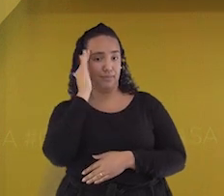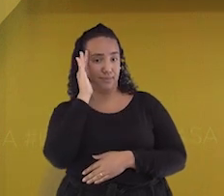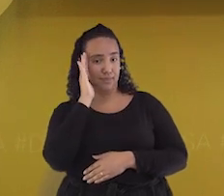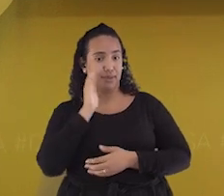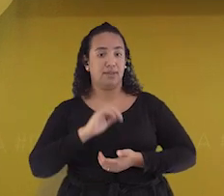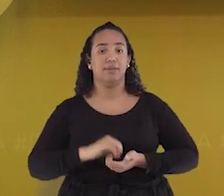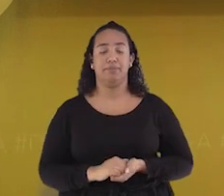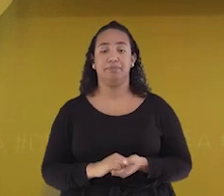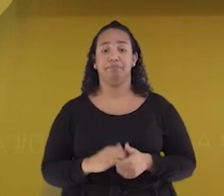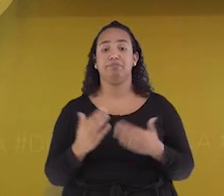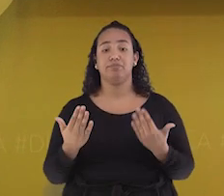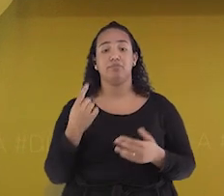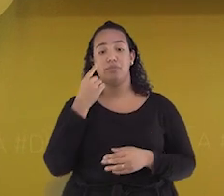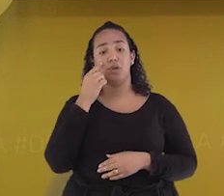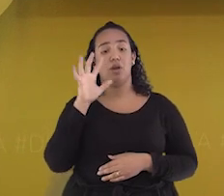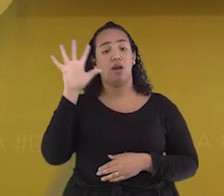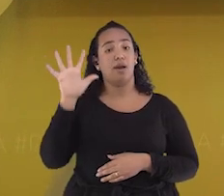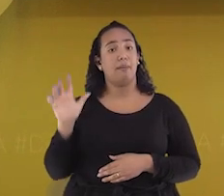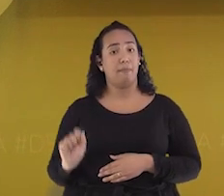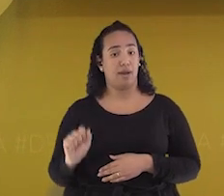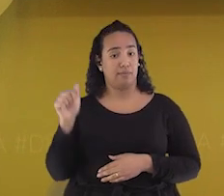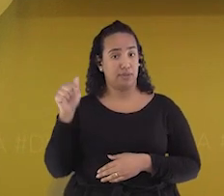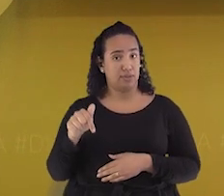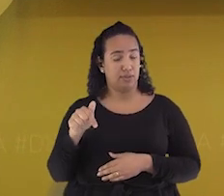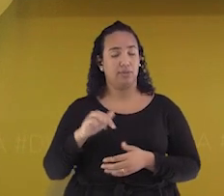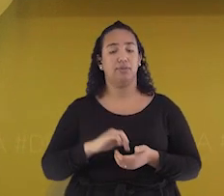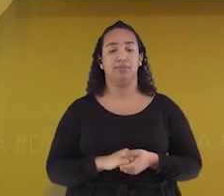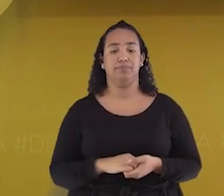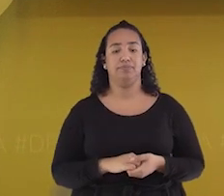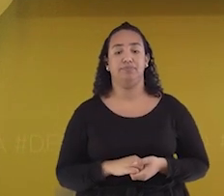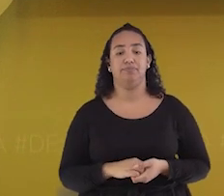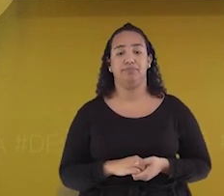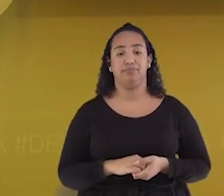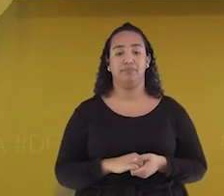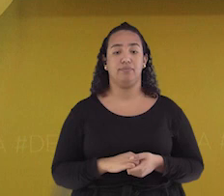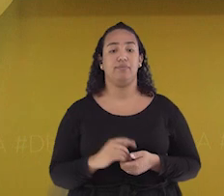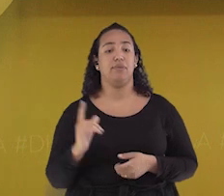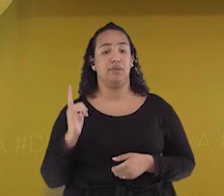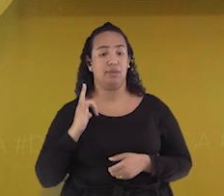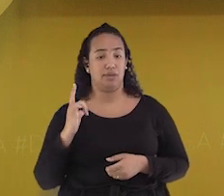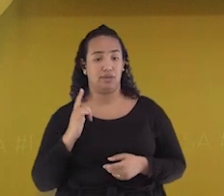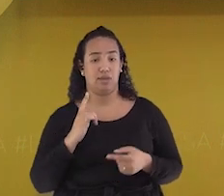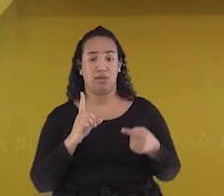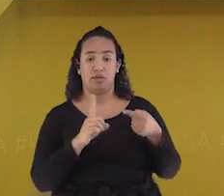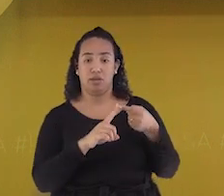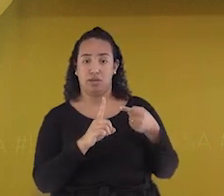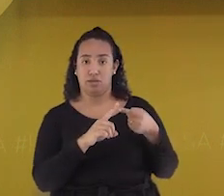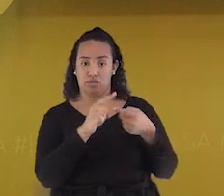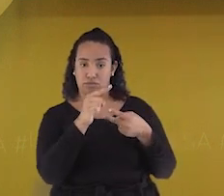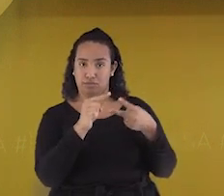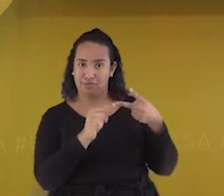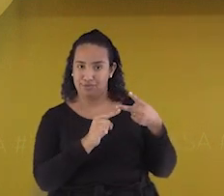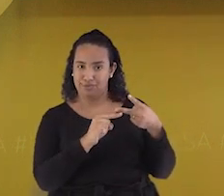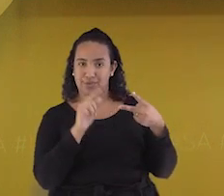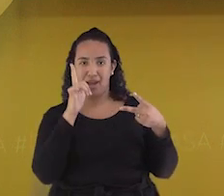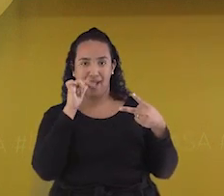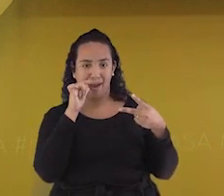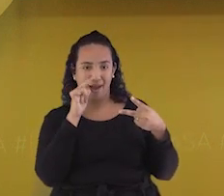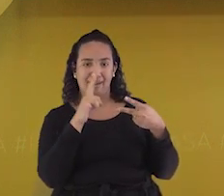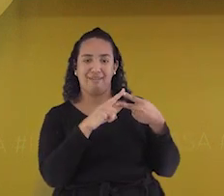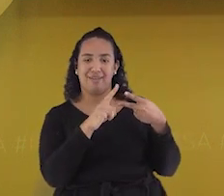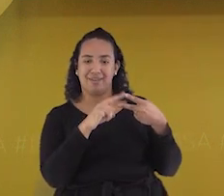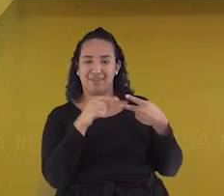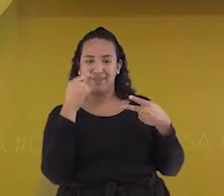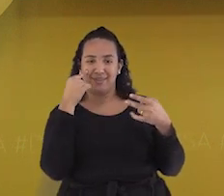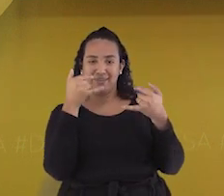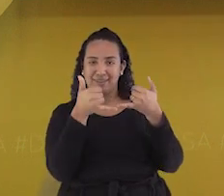juntos. Nesse mapa topográfico, a presença das curvas de nível e dos cursos